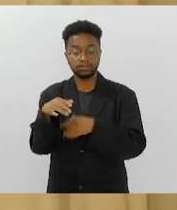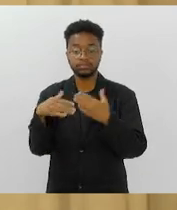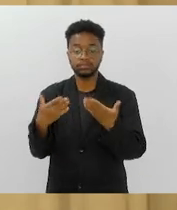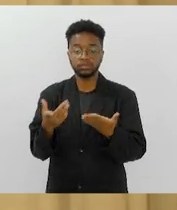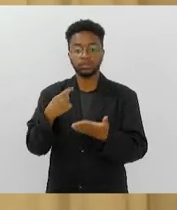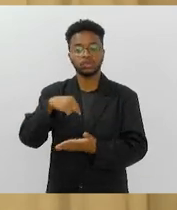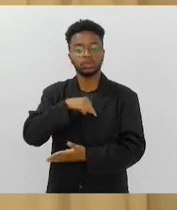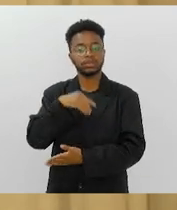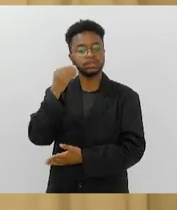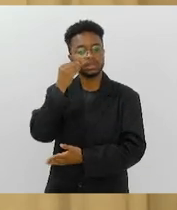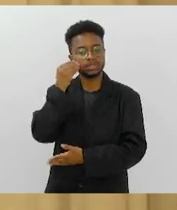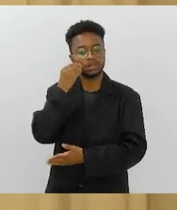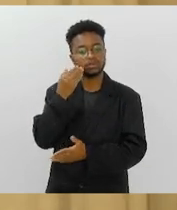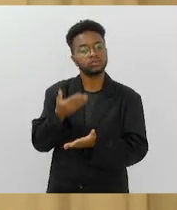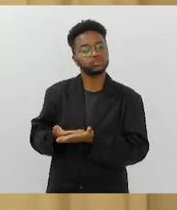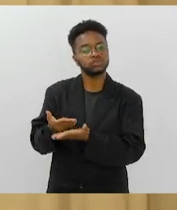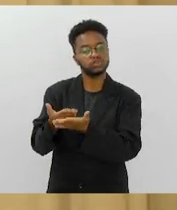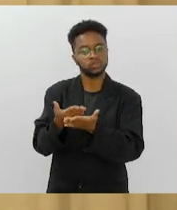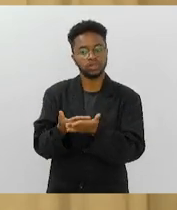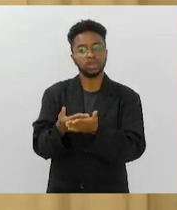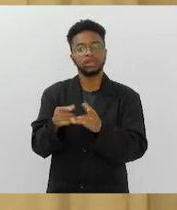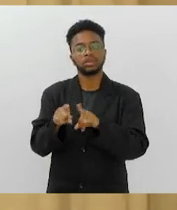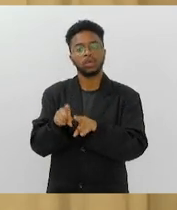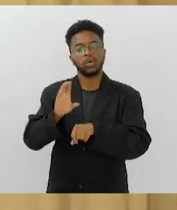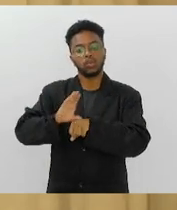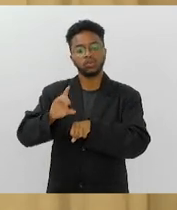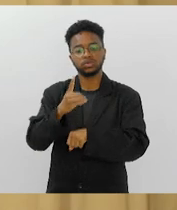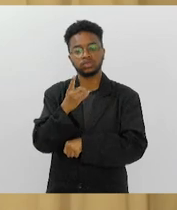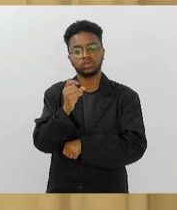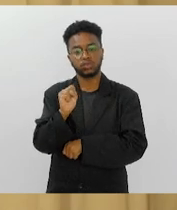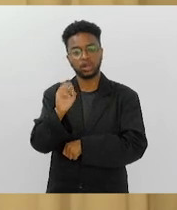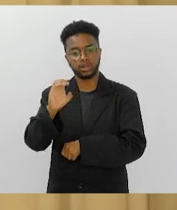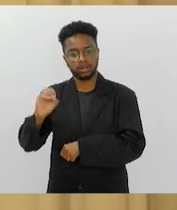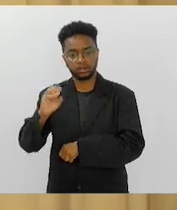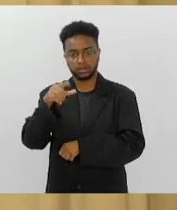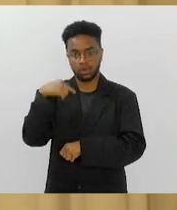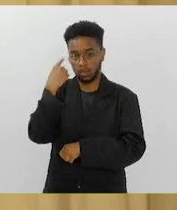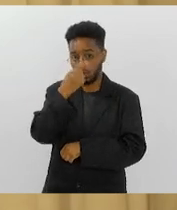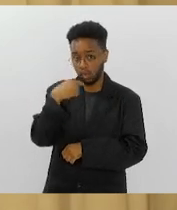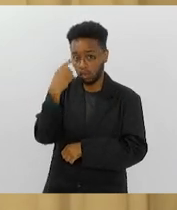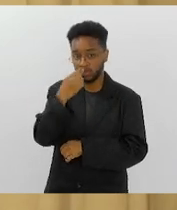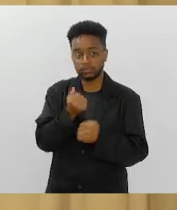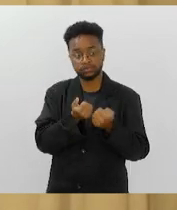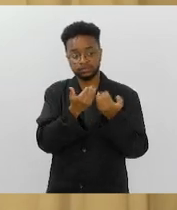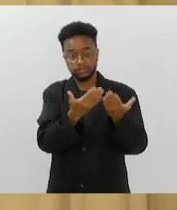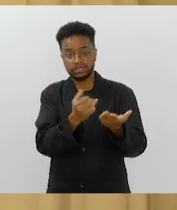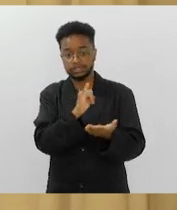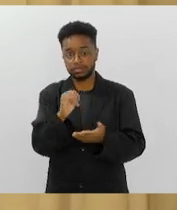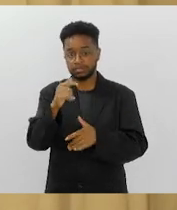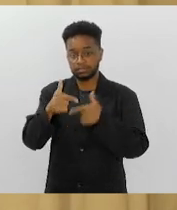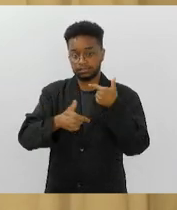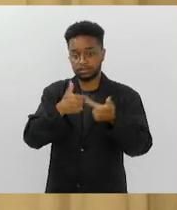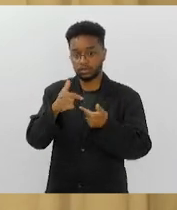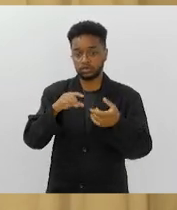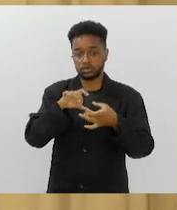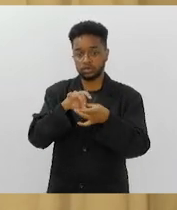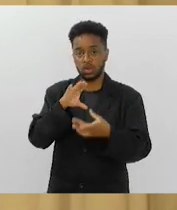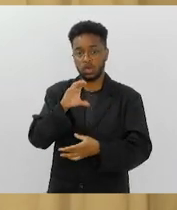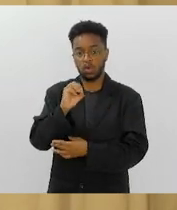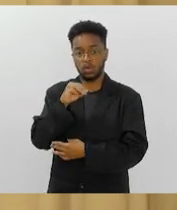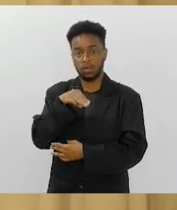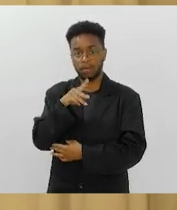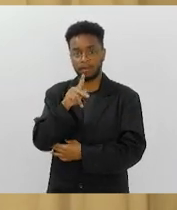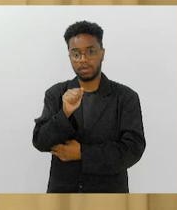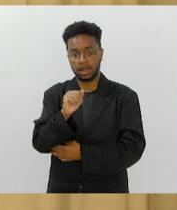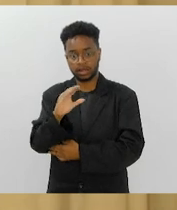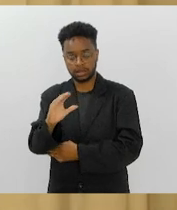uma especialização, um curso de 180 horas administrado para quem vai trabalhar no COPAC, para que possa trabalhar da melhor forma possível. Eu